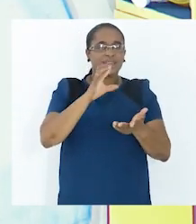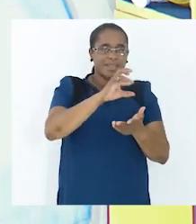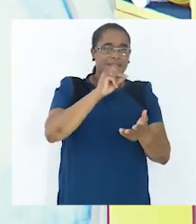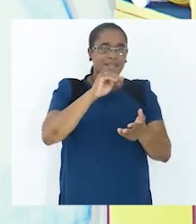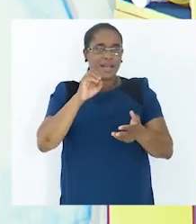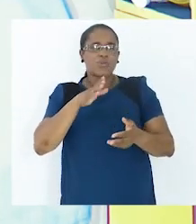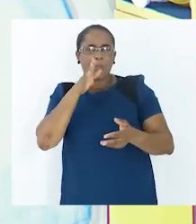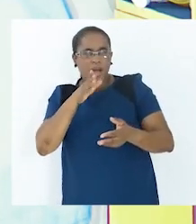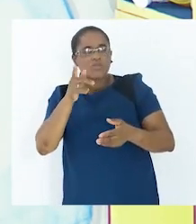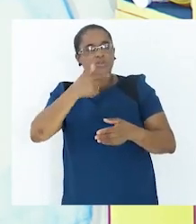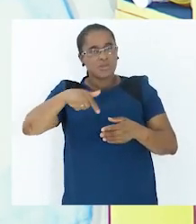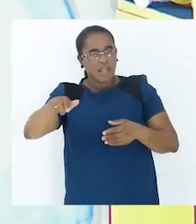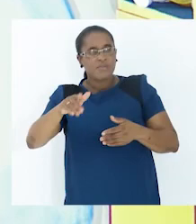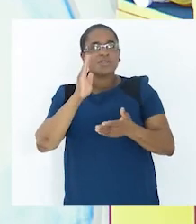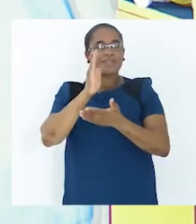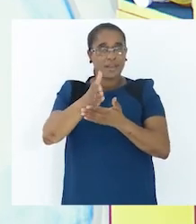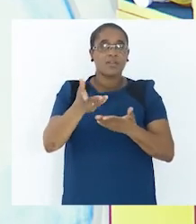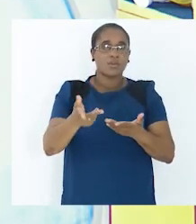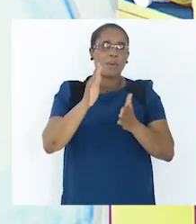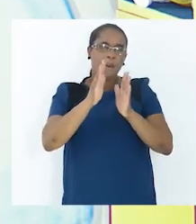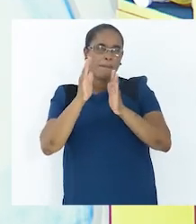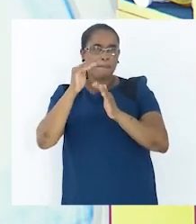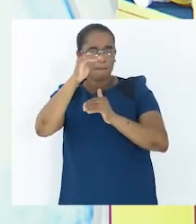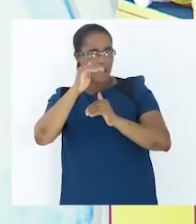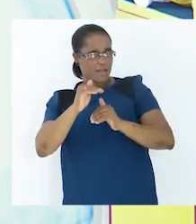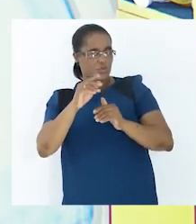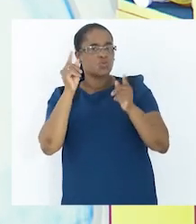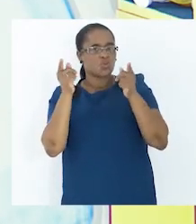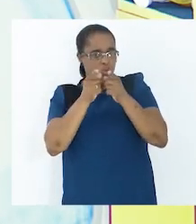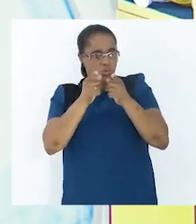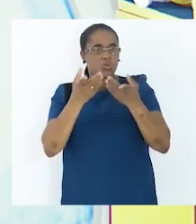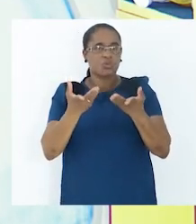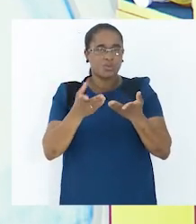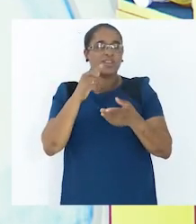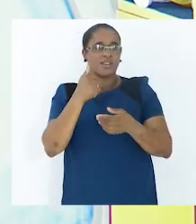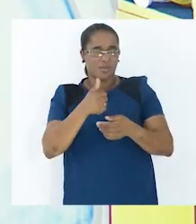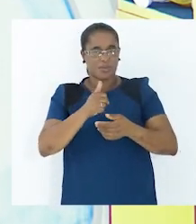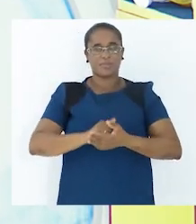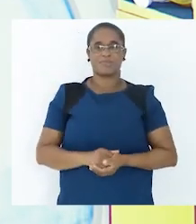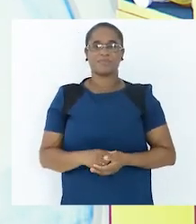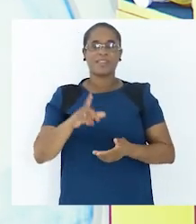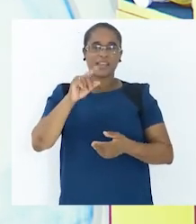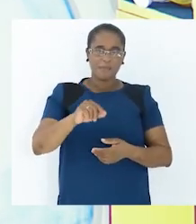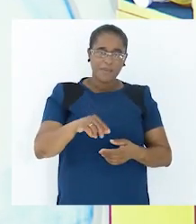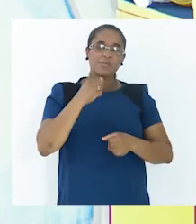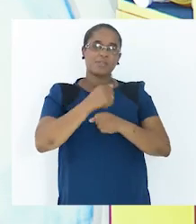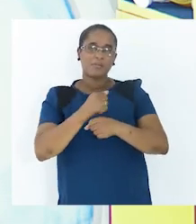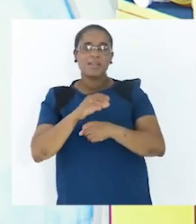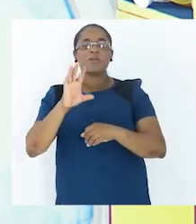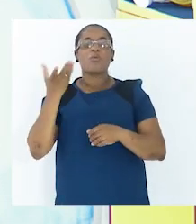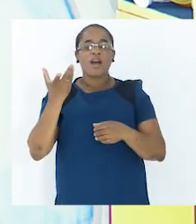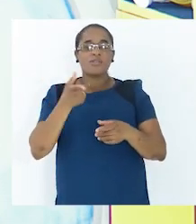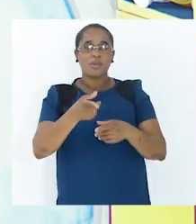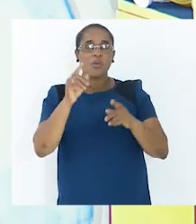casos práticos que nos levam para passos mais curtos, é conveniente. Vimos que quando se trata